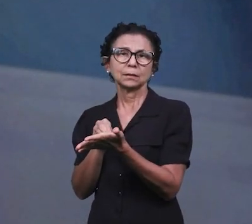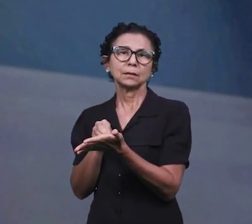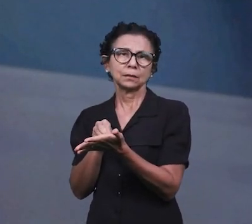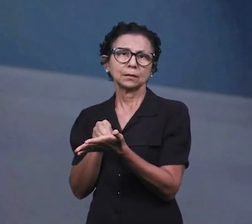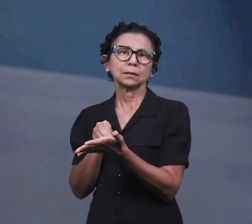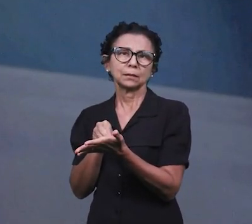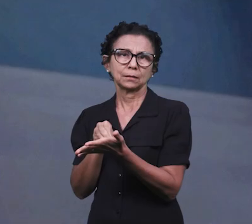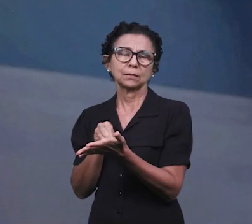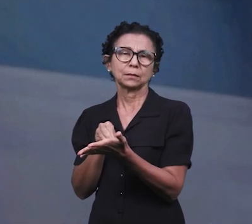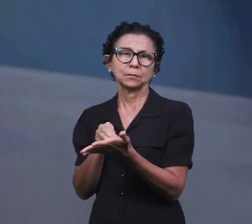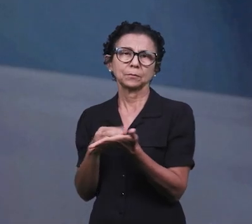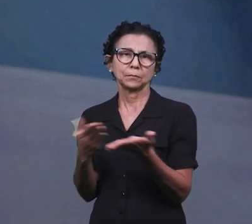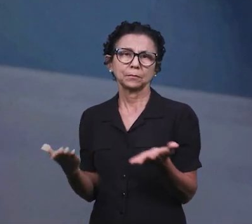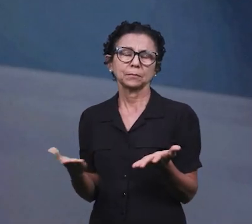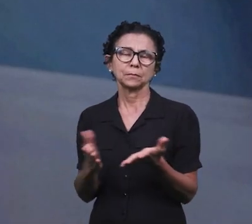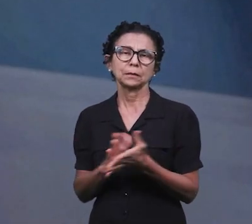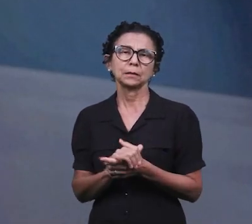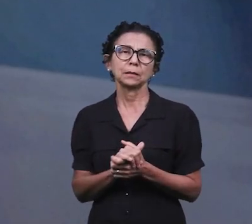que